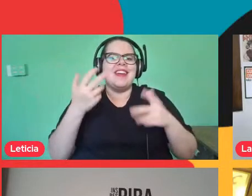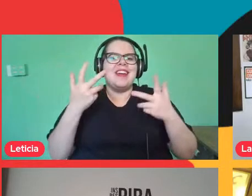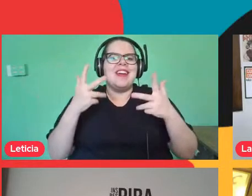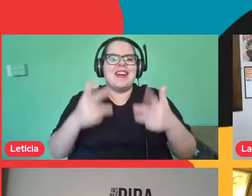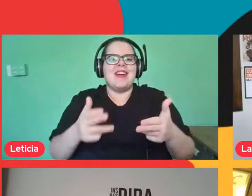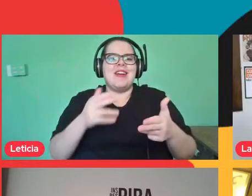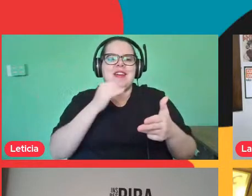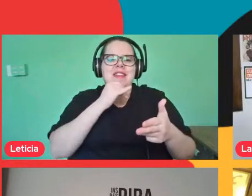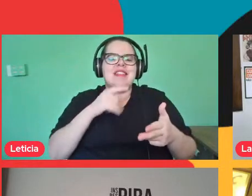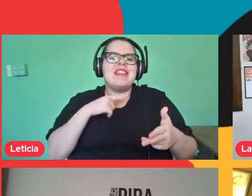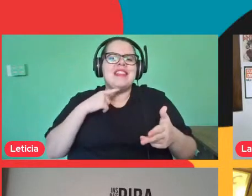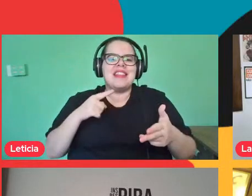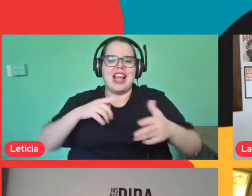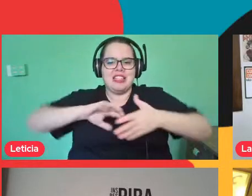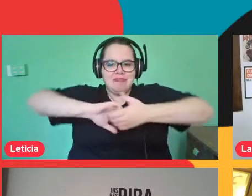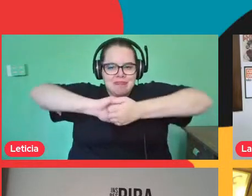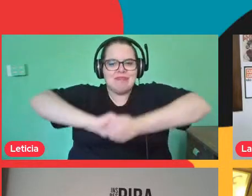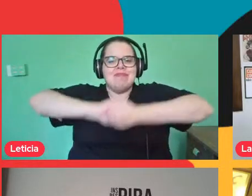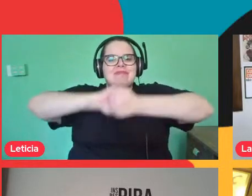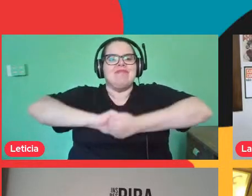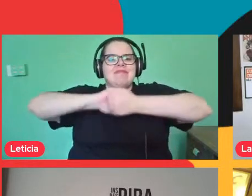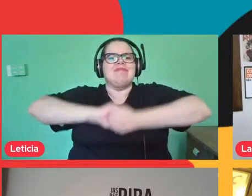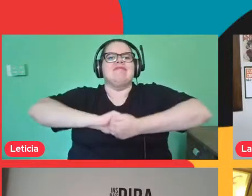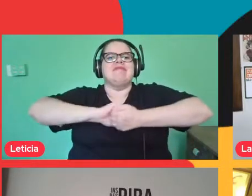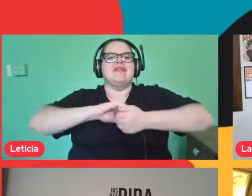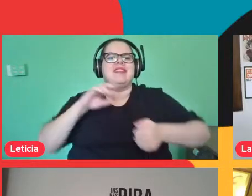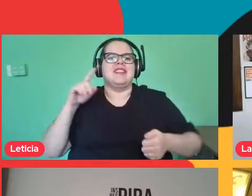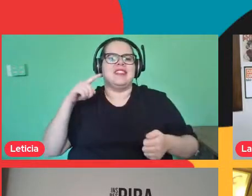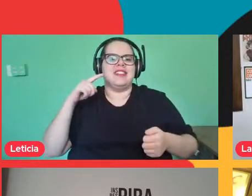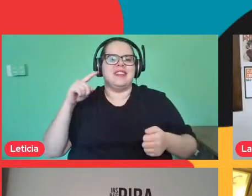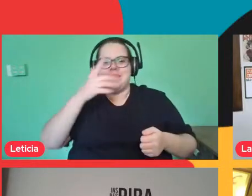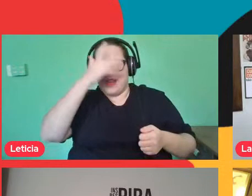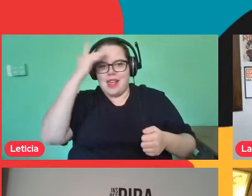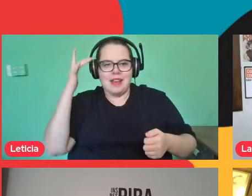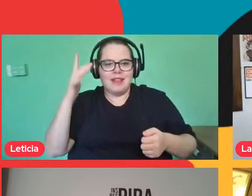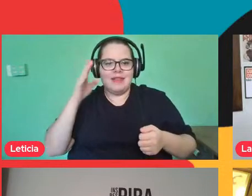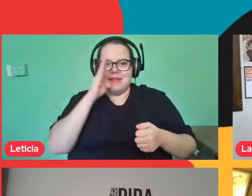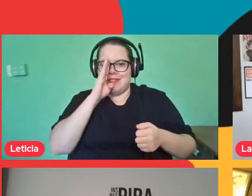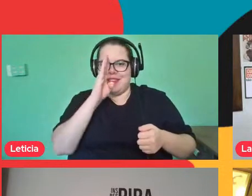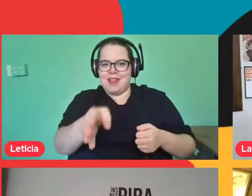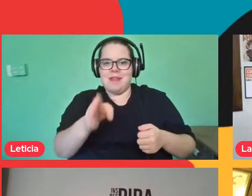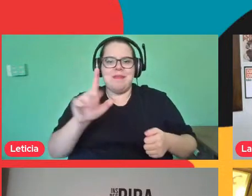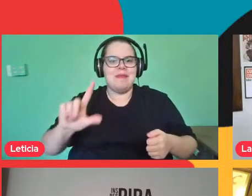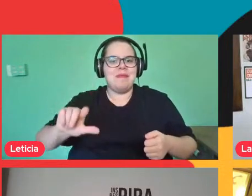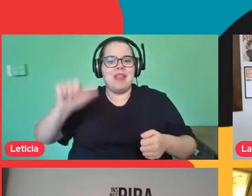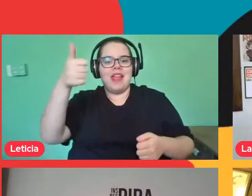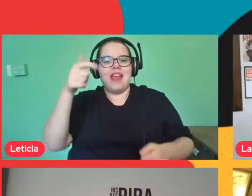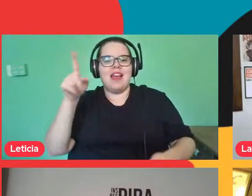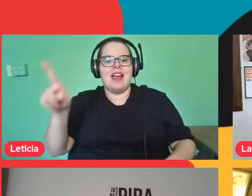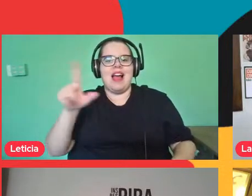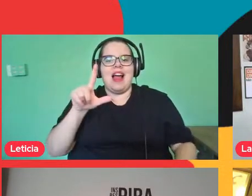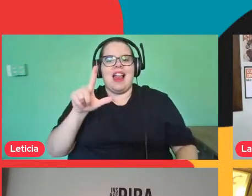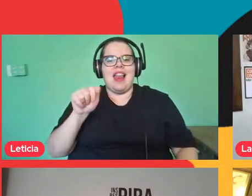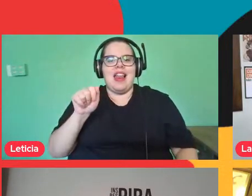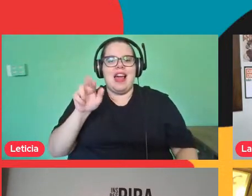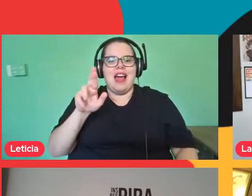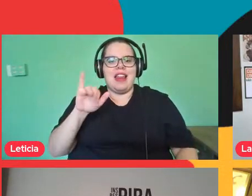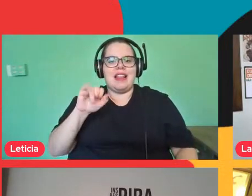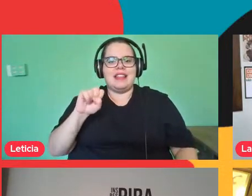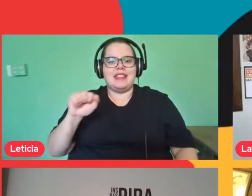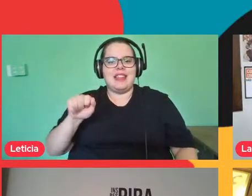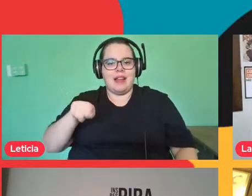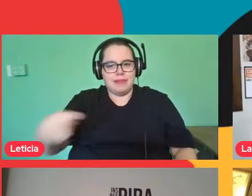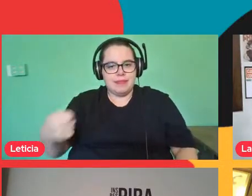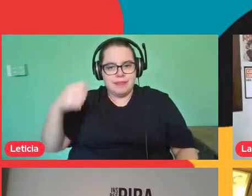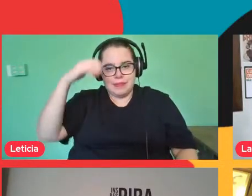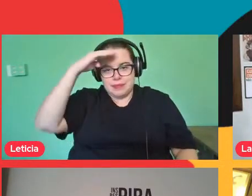lema, né? Ninguém larga a mão de ninguém. Então, eu vou puxando aqui quem está na minha tela primeiro, que é a Lari.